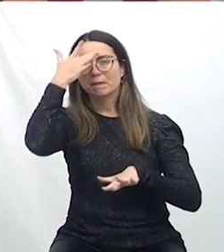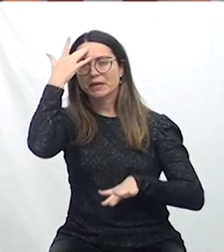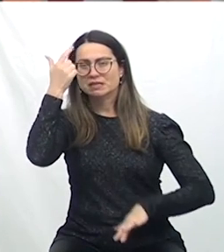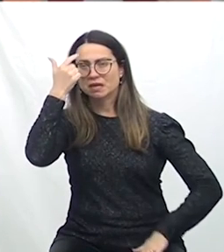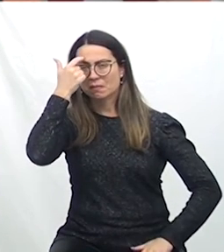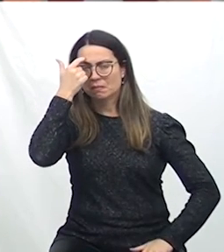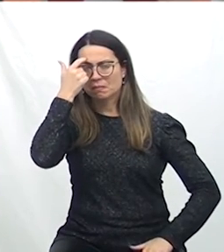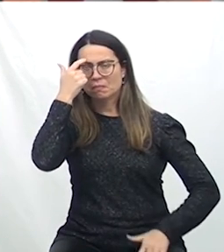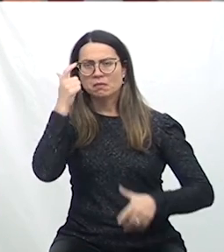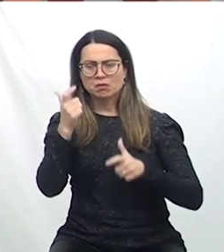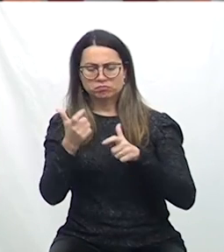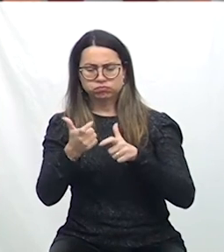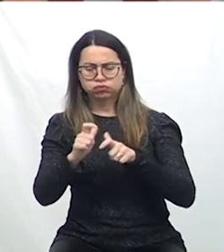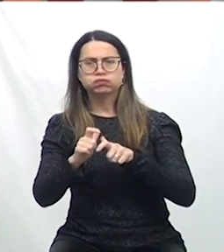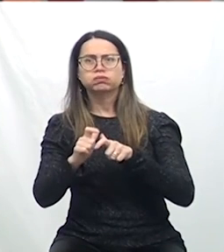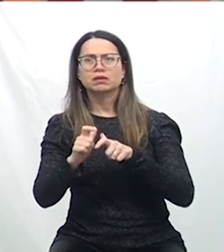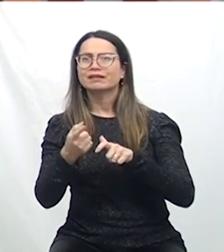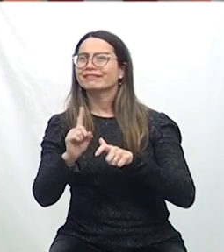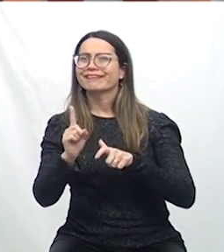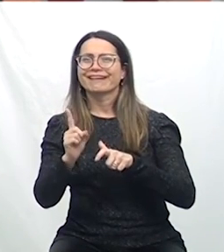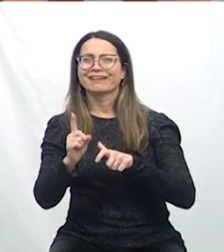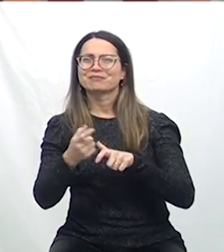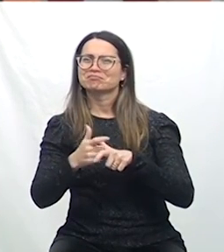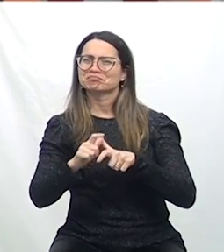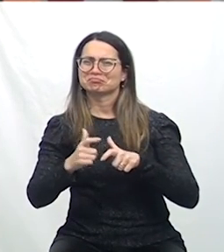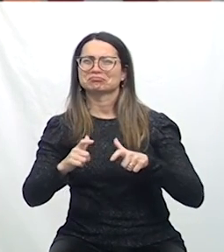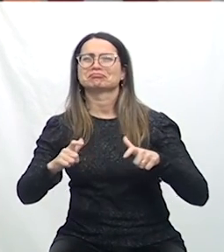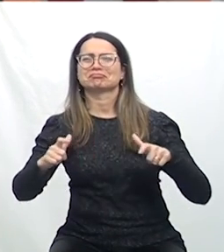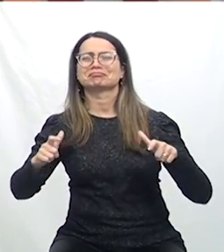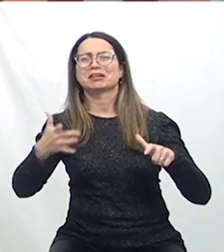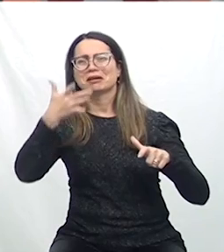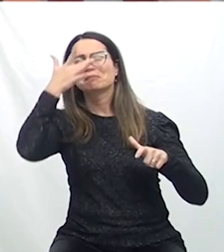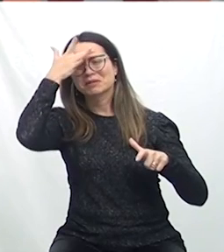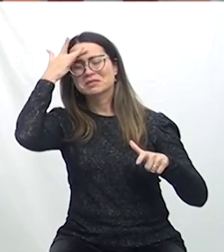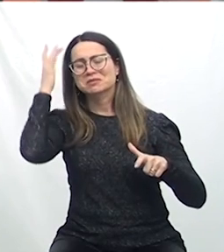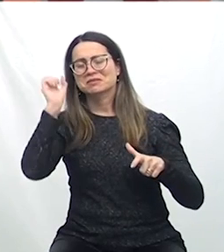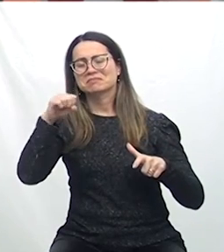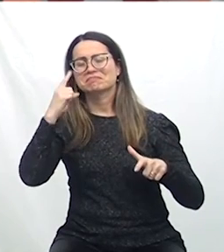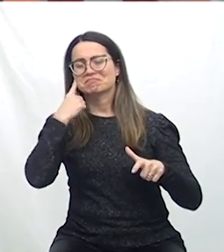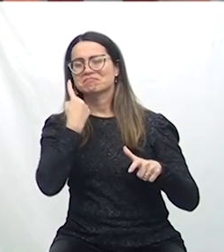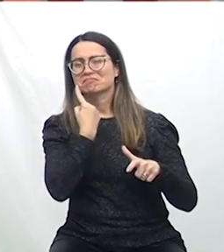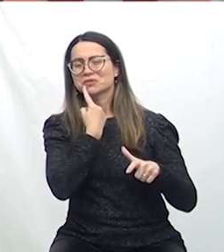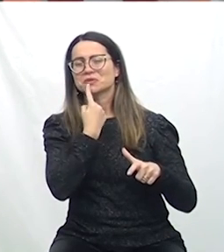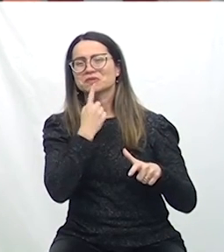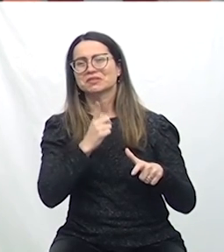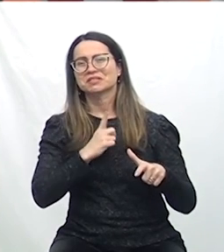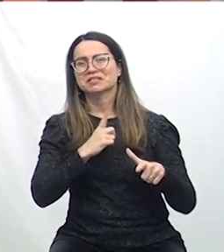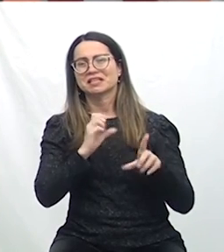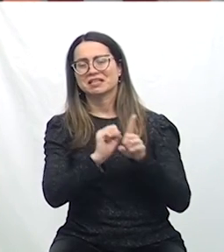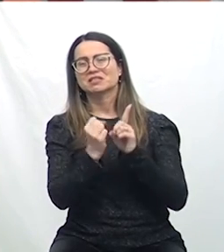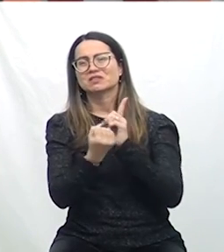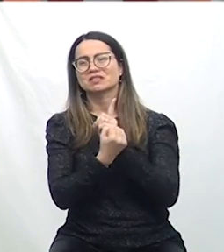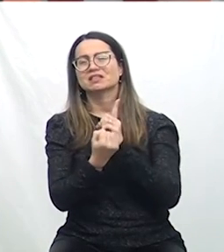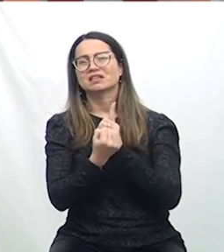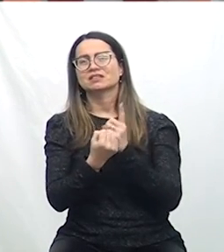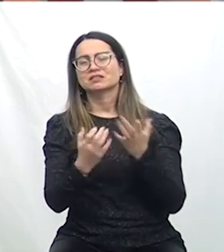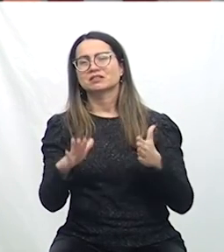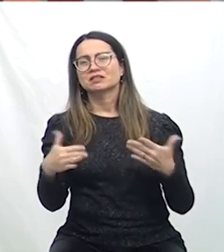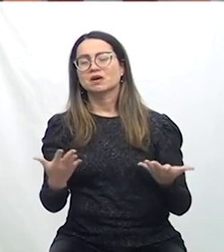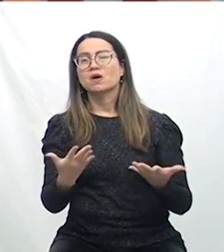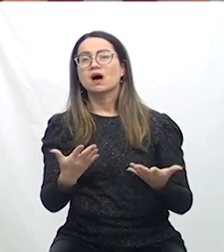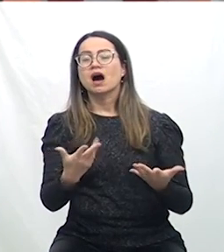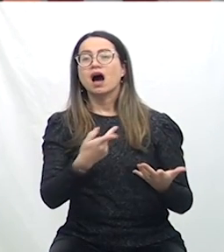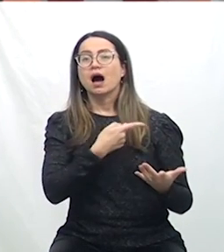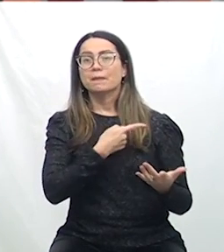número crescente de pessoas. Nossa presidente aqui, a Roseli, estava até então à frente, né, da Secretaria